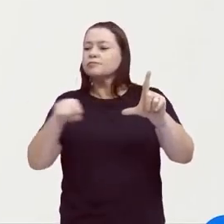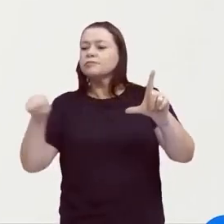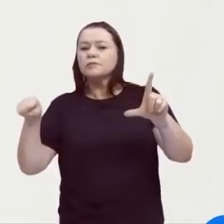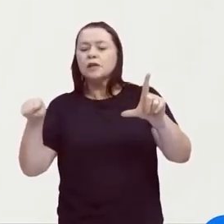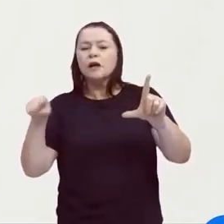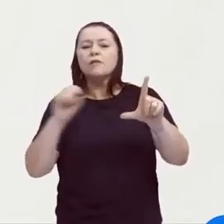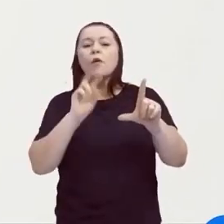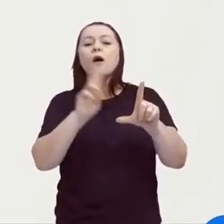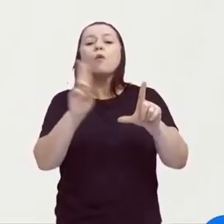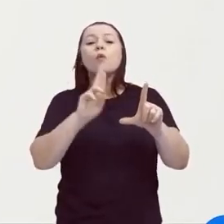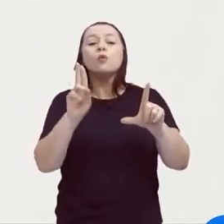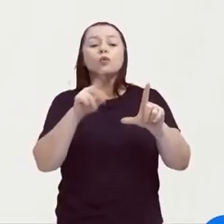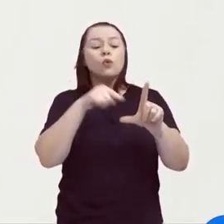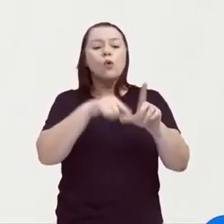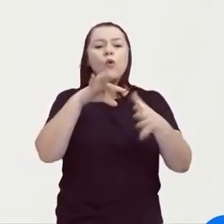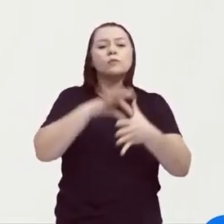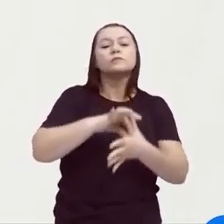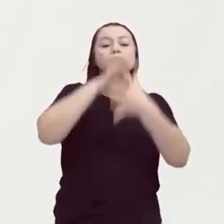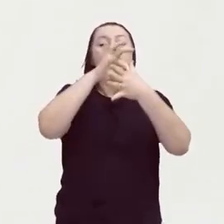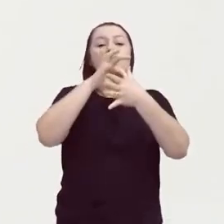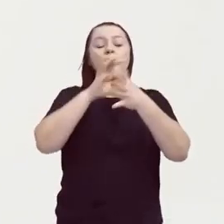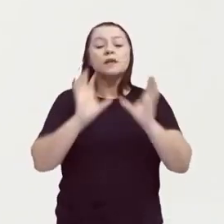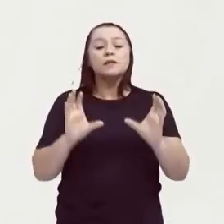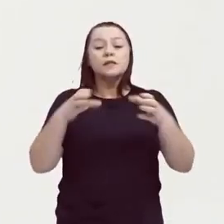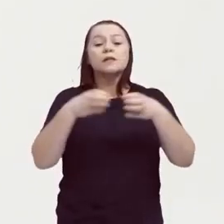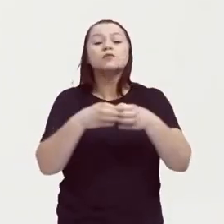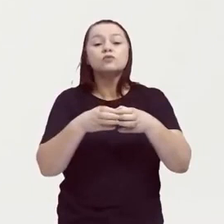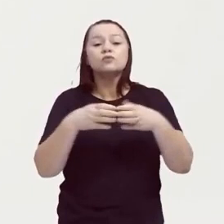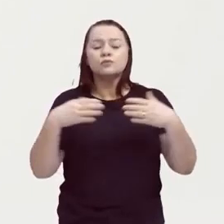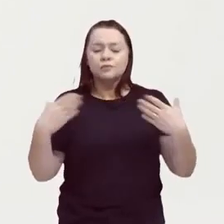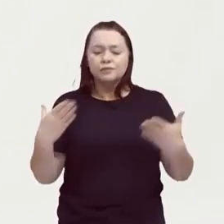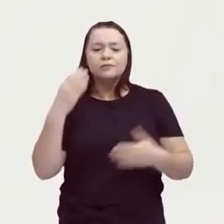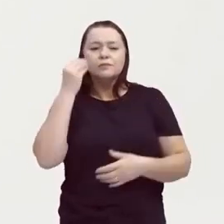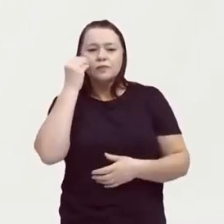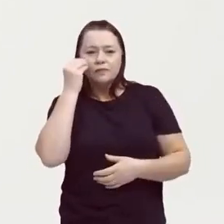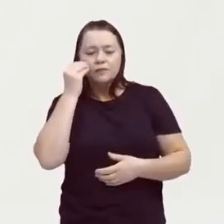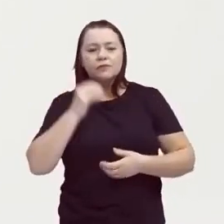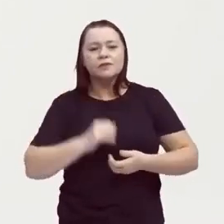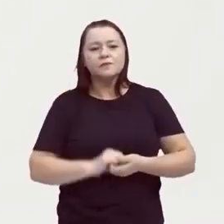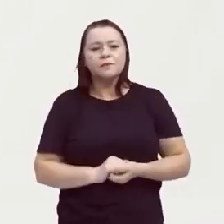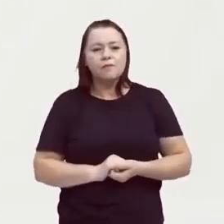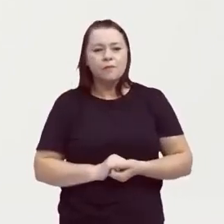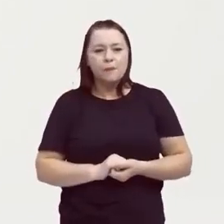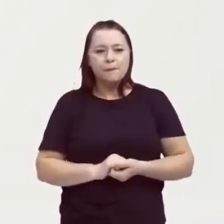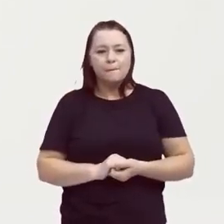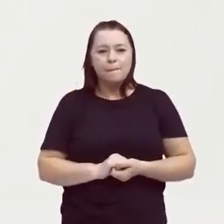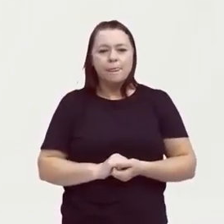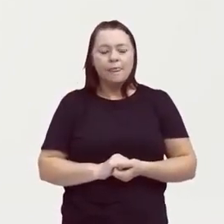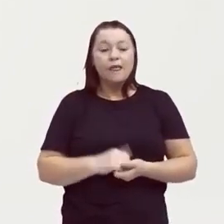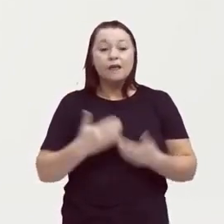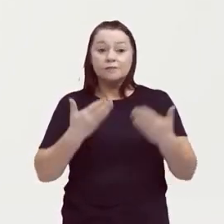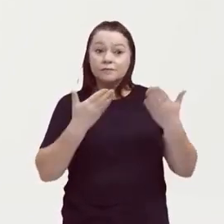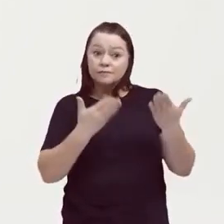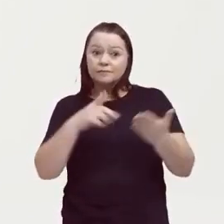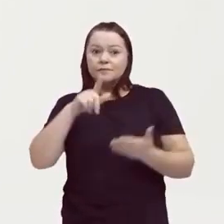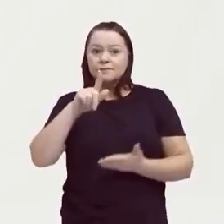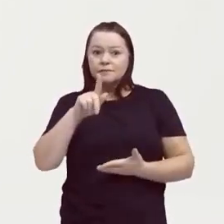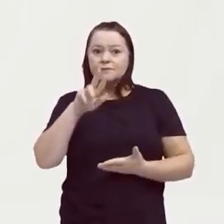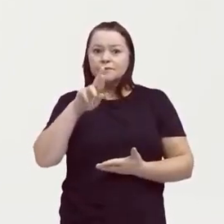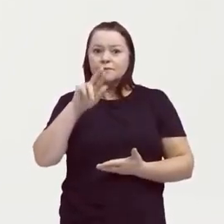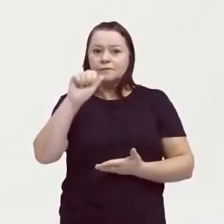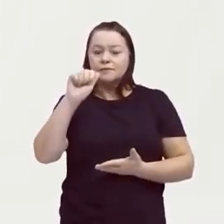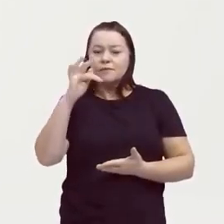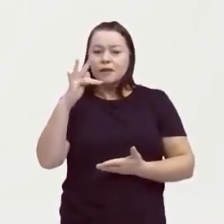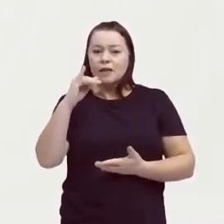o representante de turma? Bom, vamos dar uma olhada aqui no gráfico. Muito bem, podemos observar o seguinte